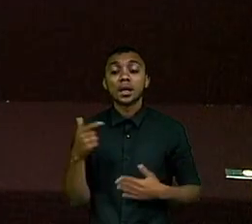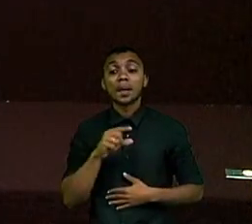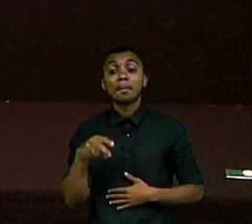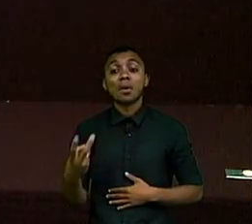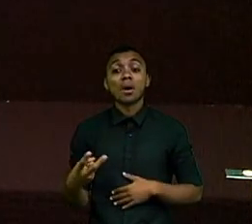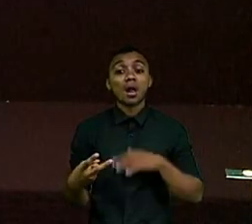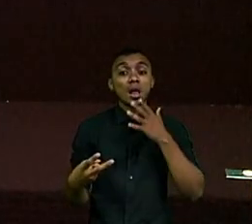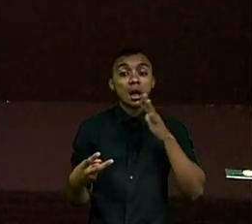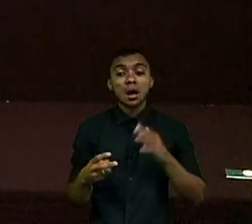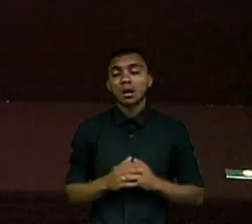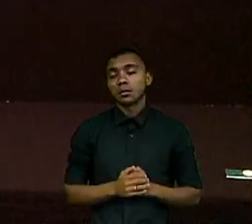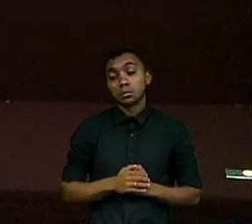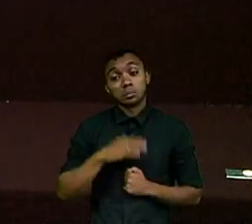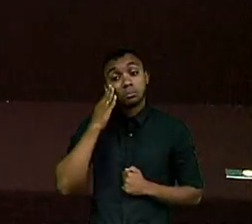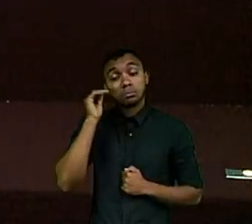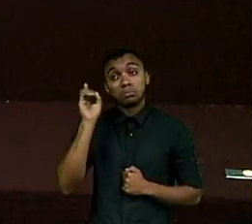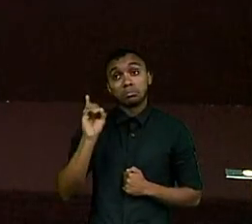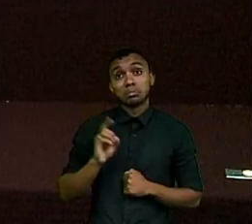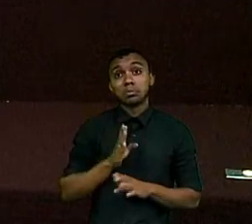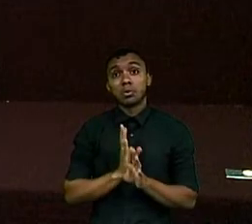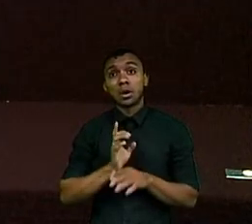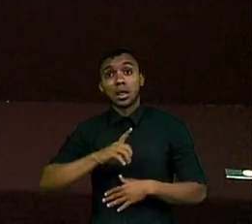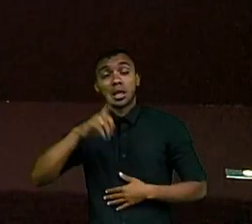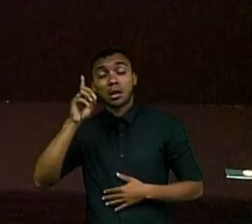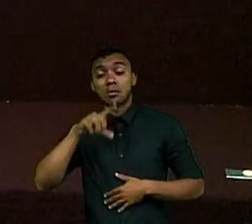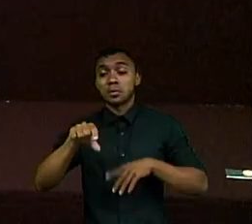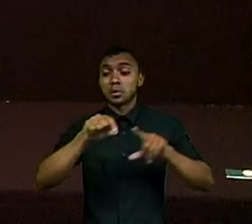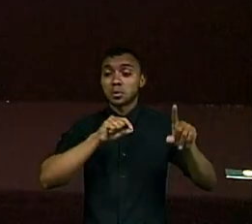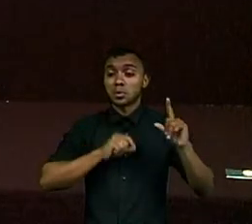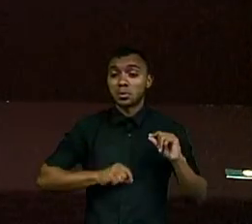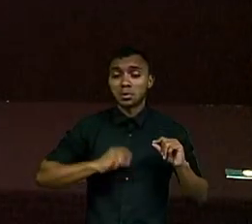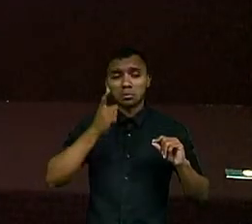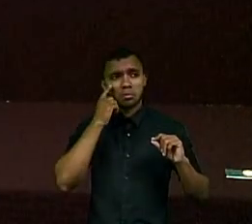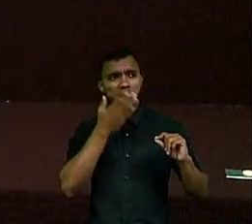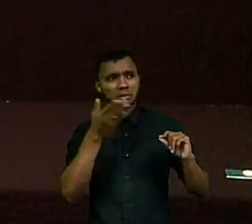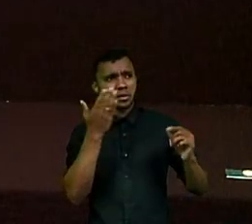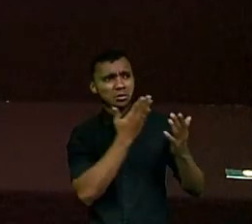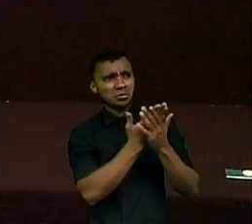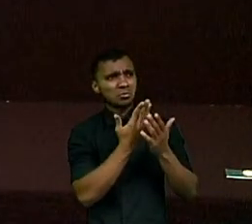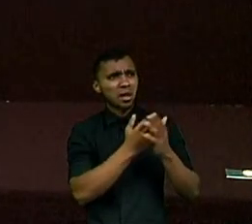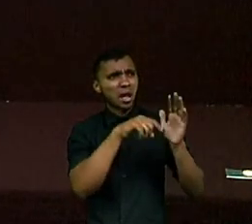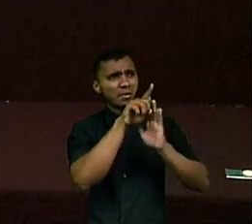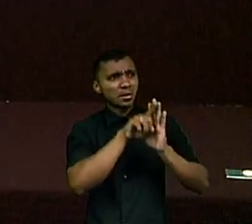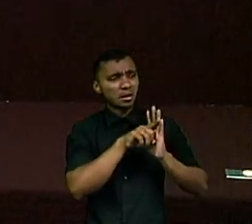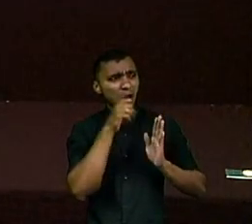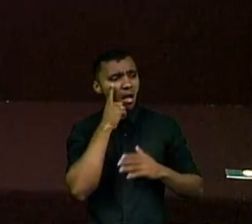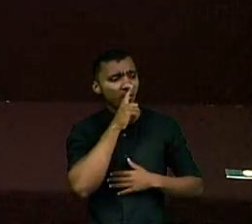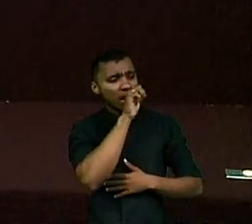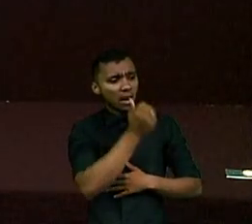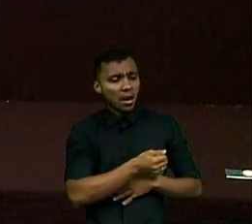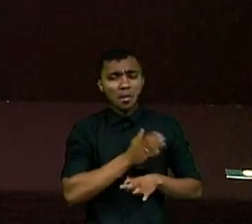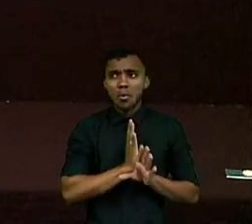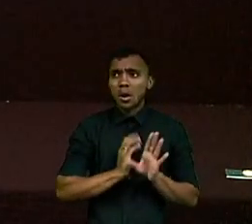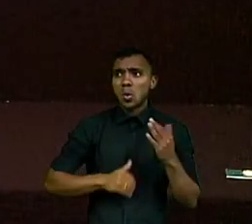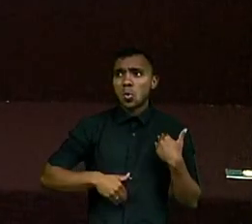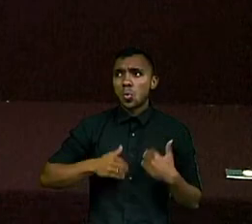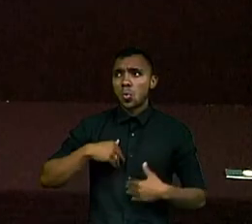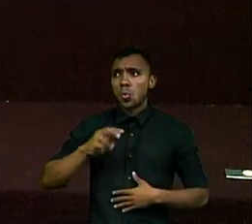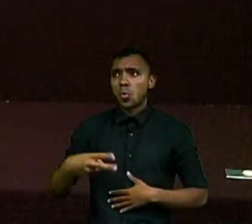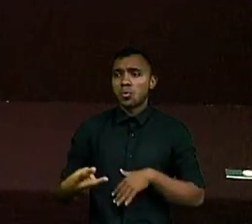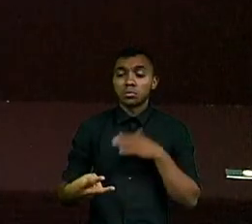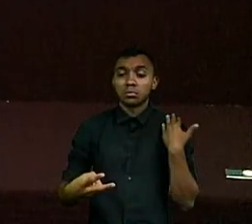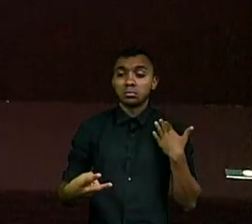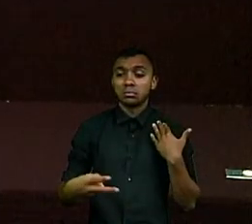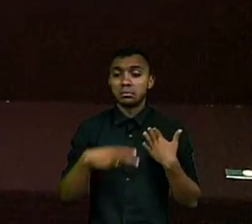quis não cabia o homem estudar o porquê ninguém fazia o autópsia ninguém fazia o estudo não havia